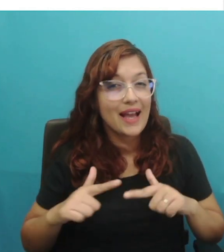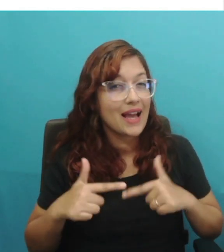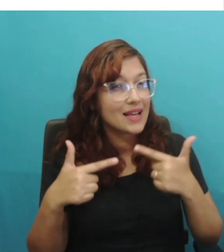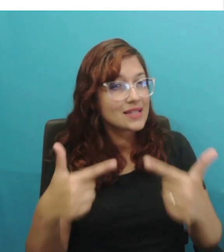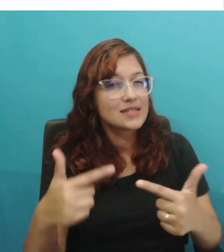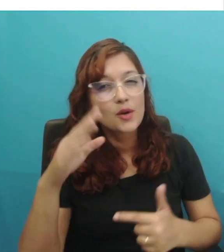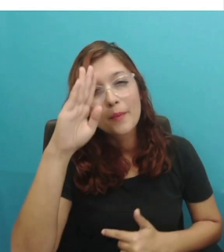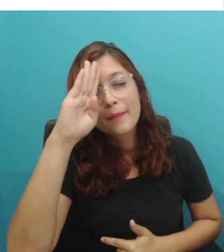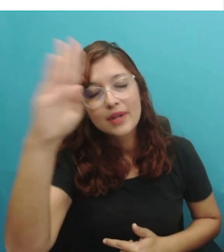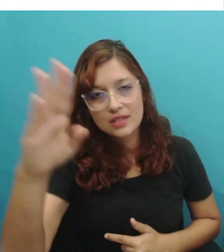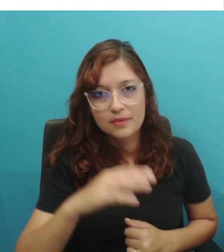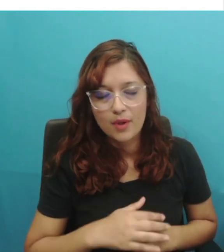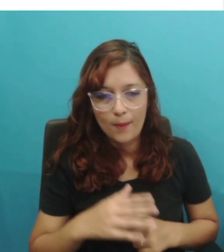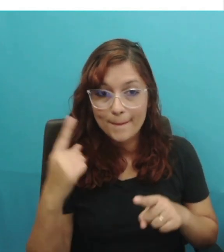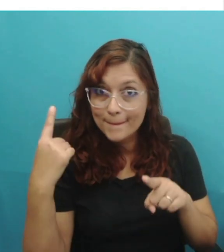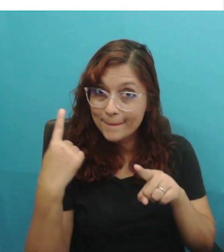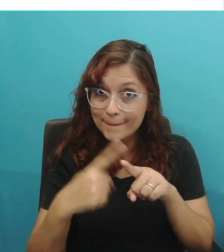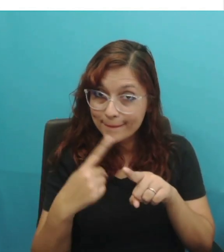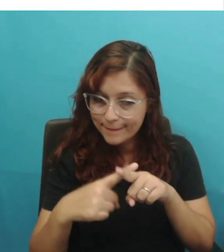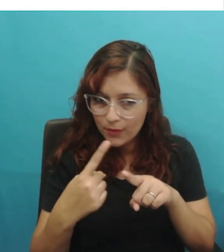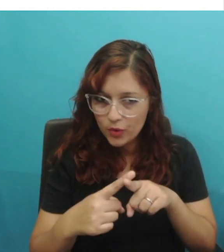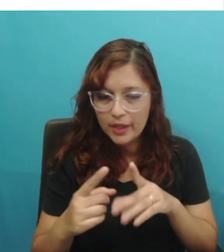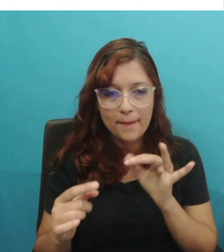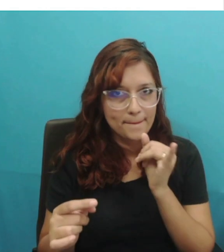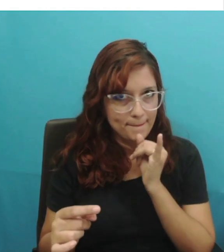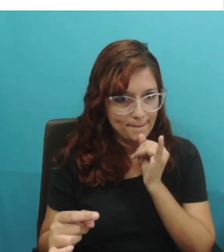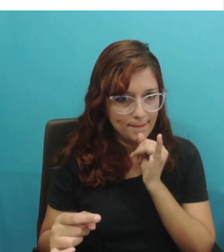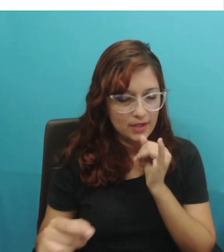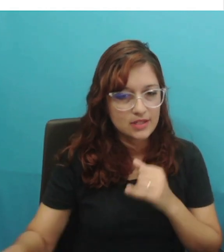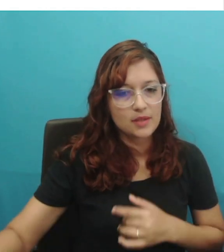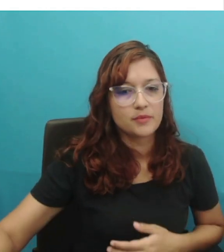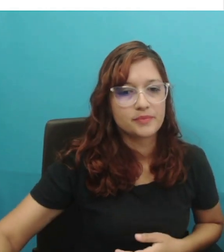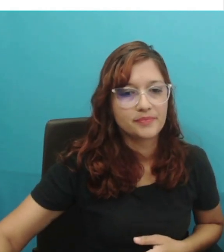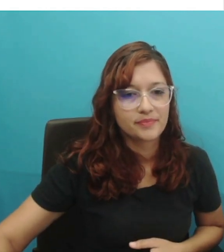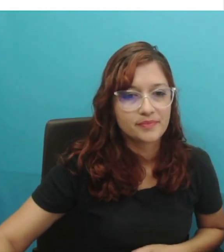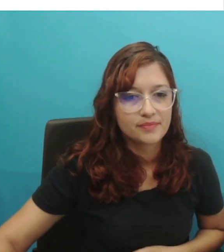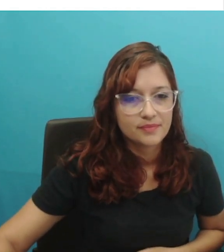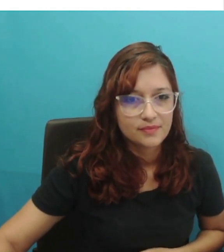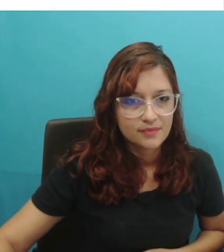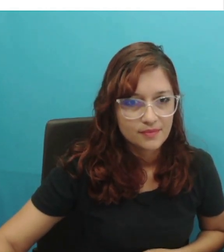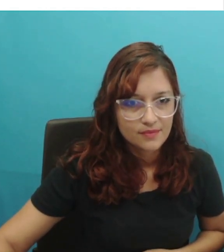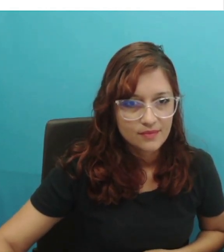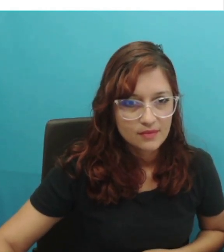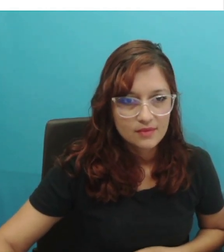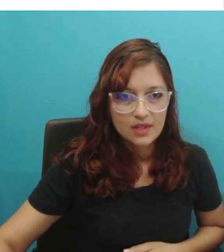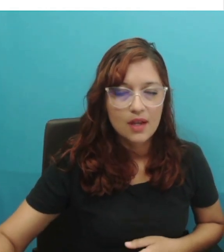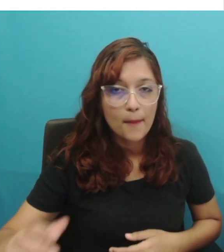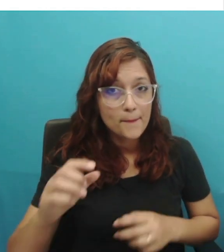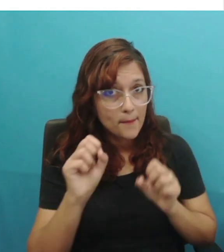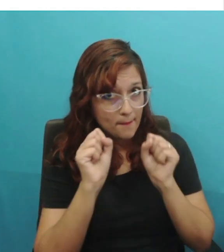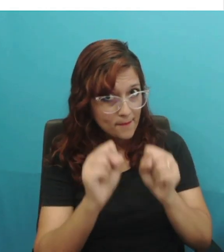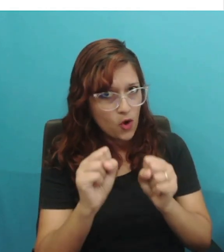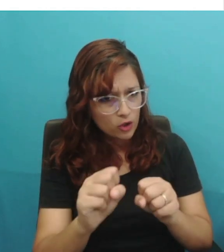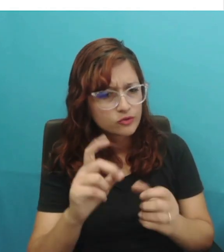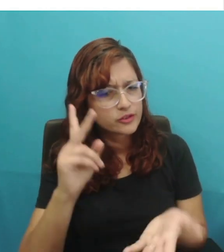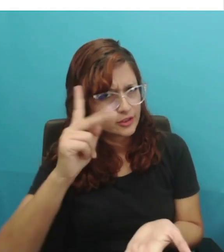comprar. Essa é a ação principal, comprar. Por quê? Por exemplo,